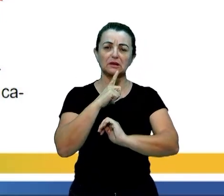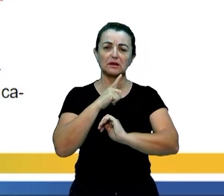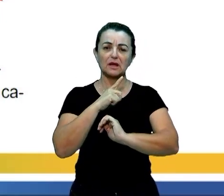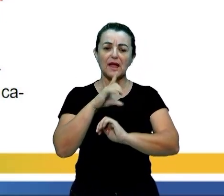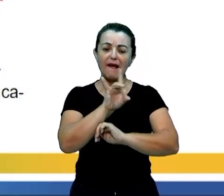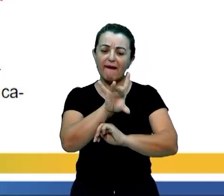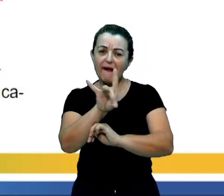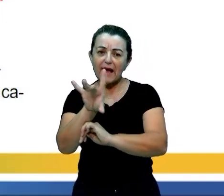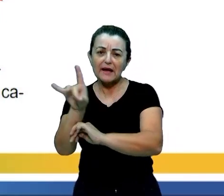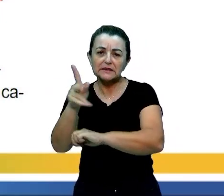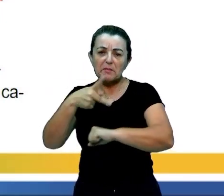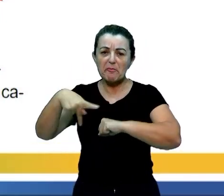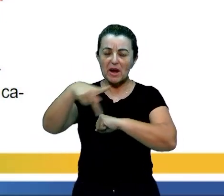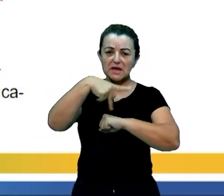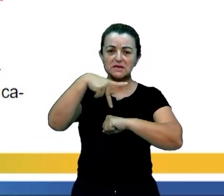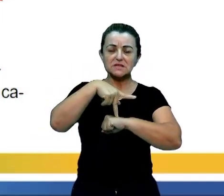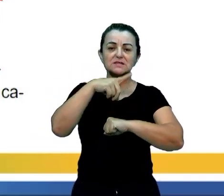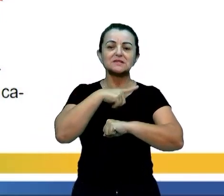país possui a sua